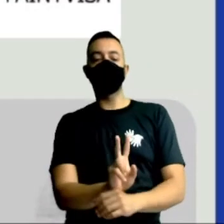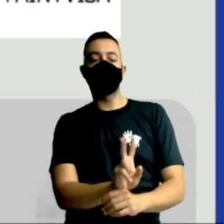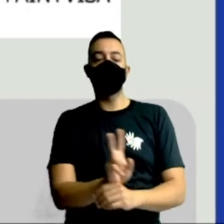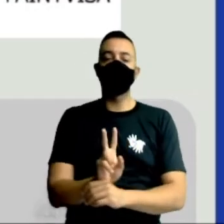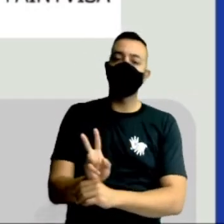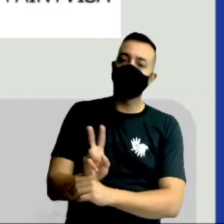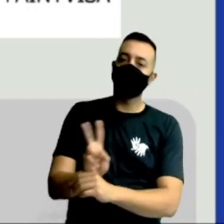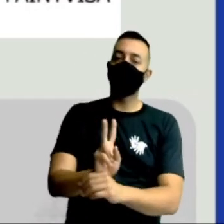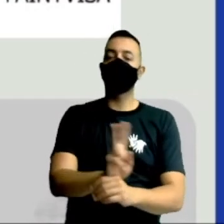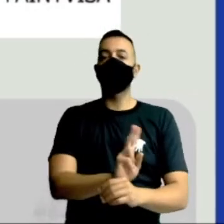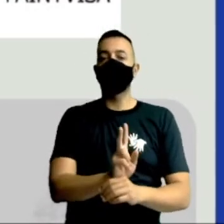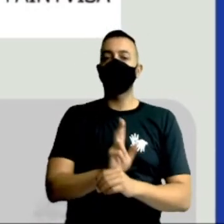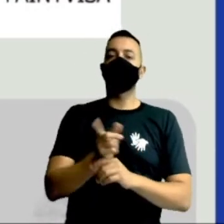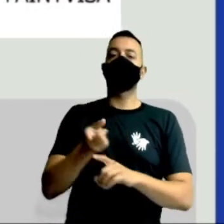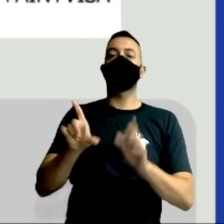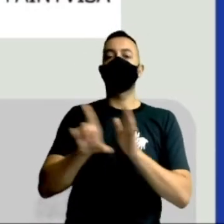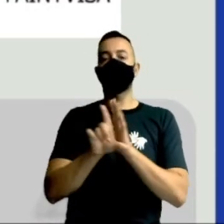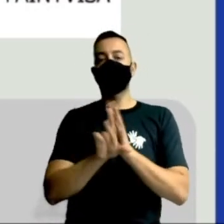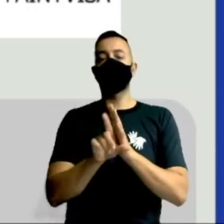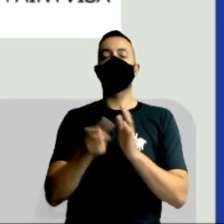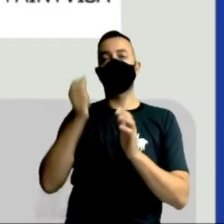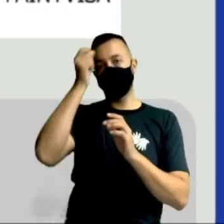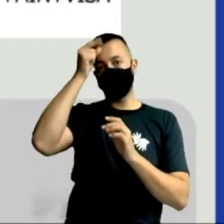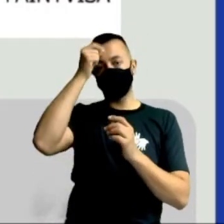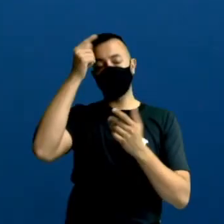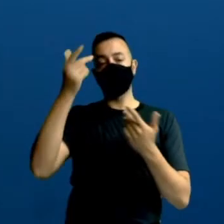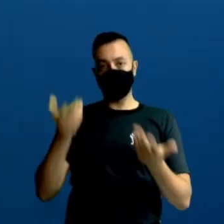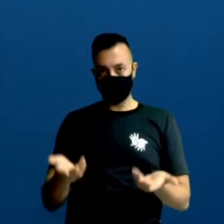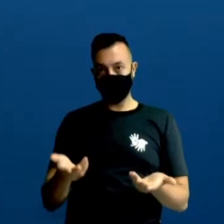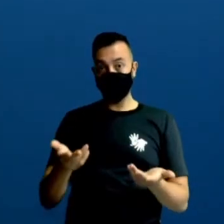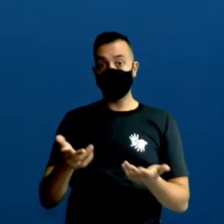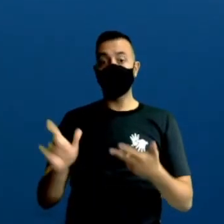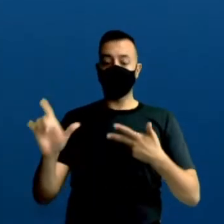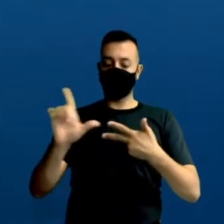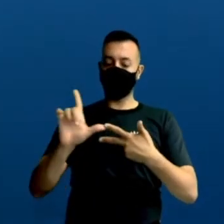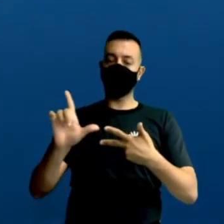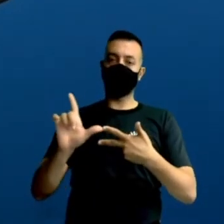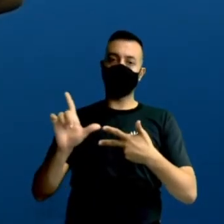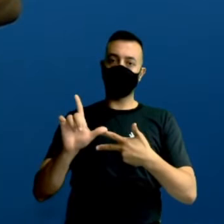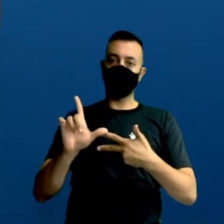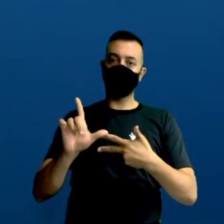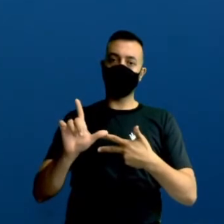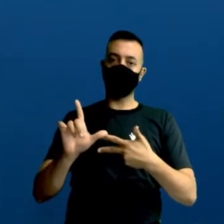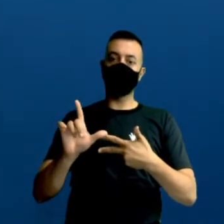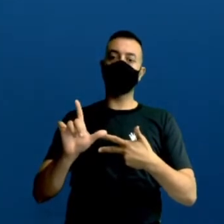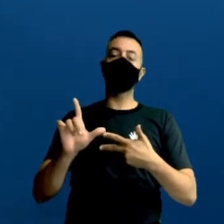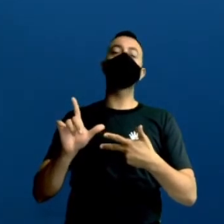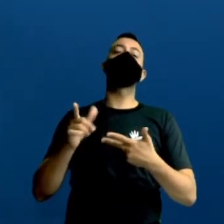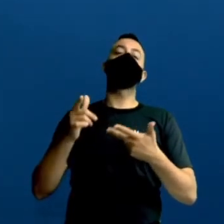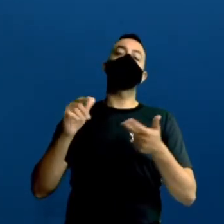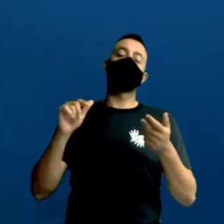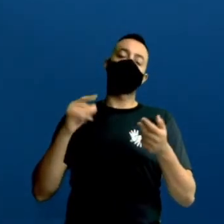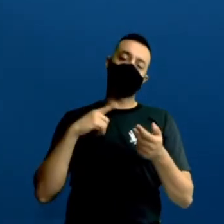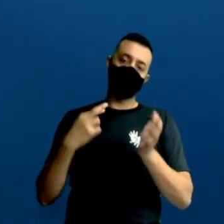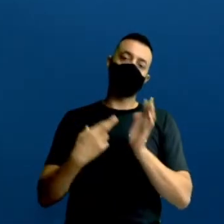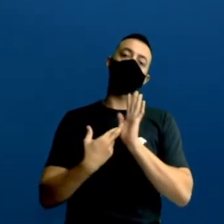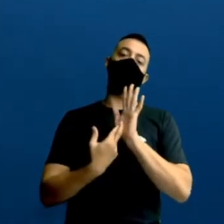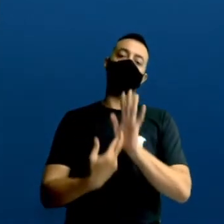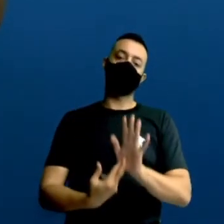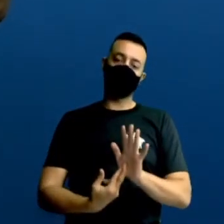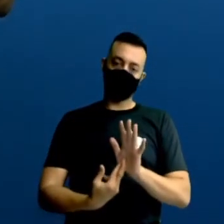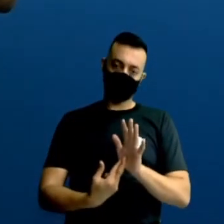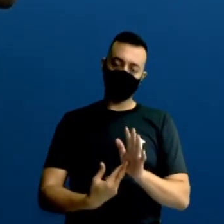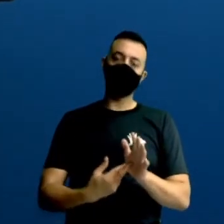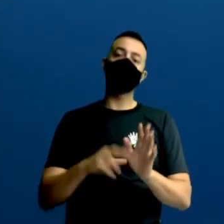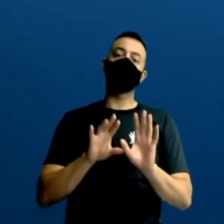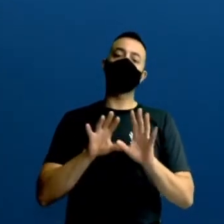legisla e fiscaliza o executivo. Então, veja bem, gente, o poder legislativo aí vai ser representado, né, pela